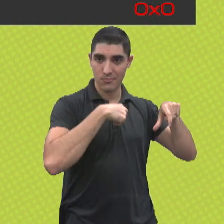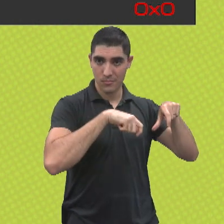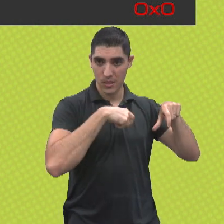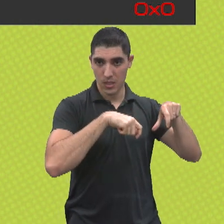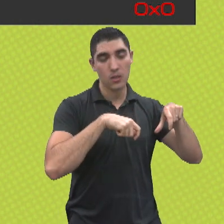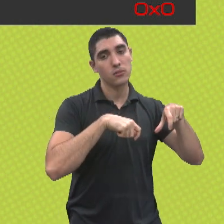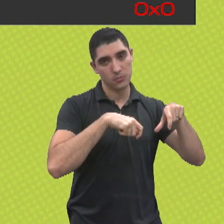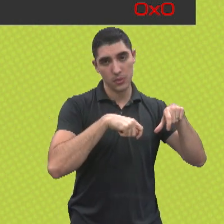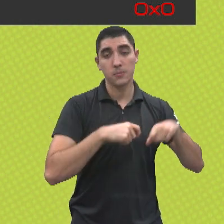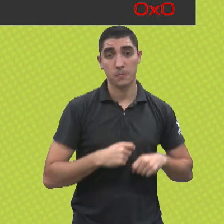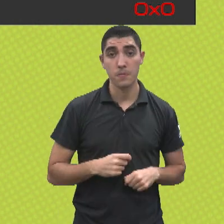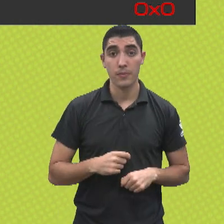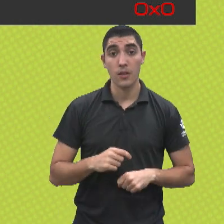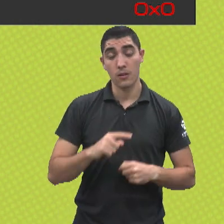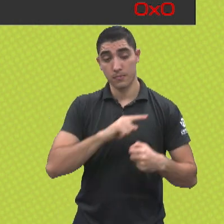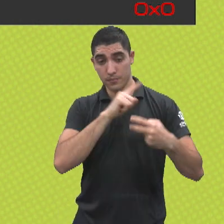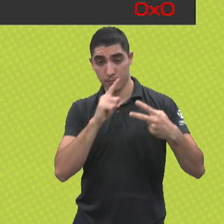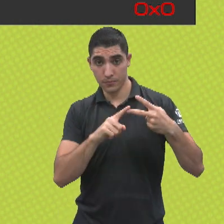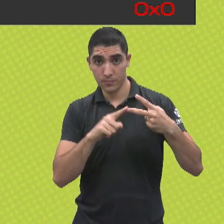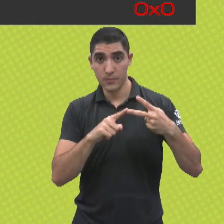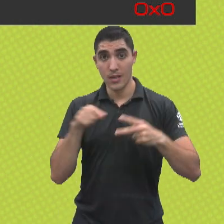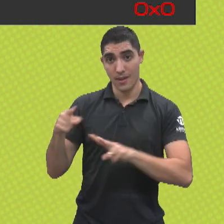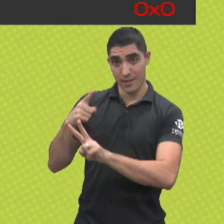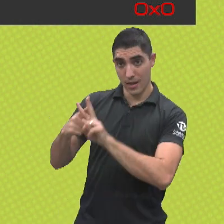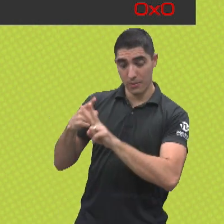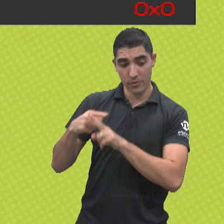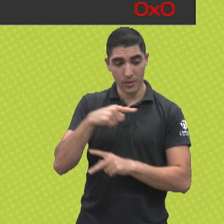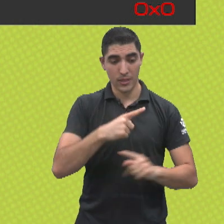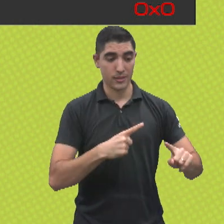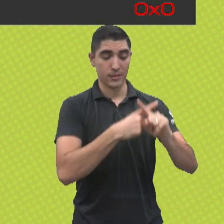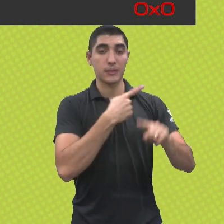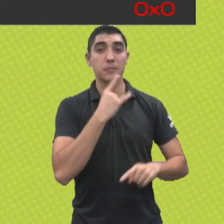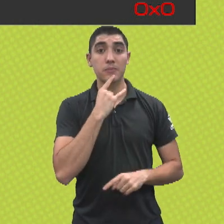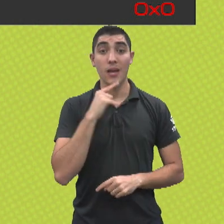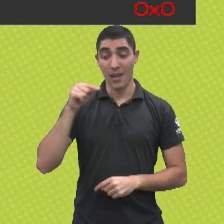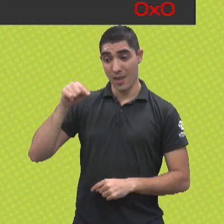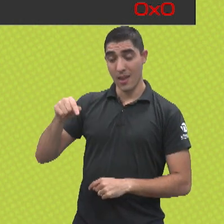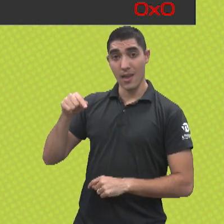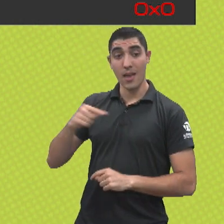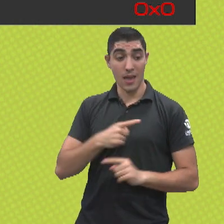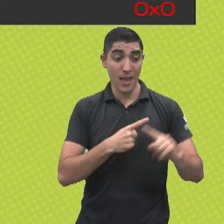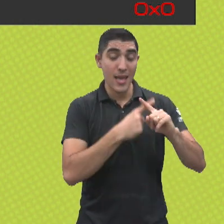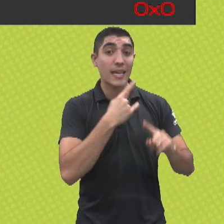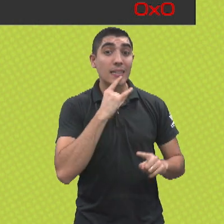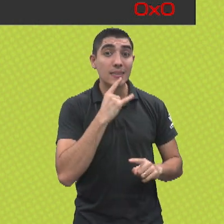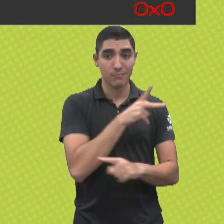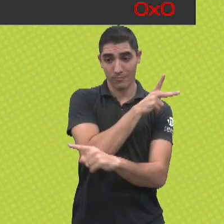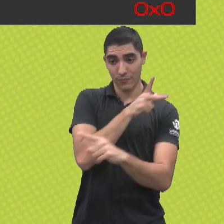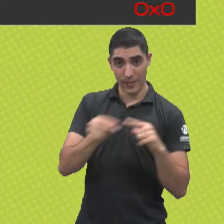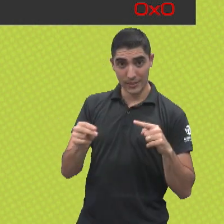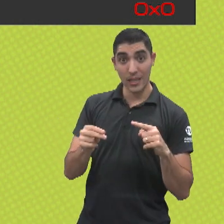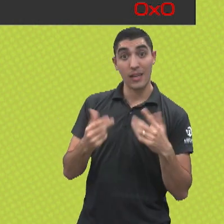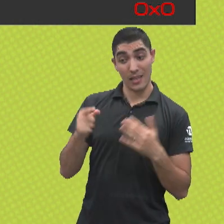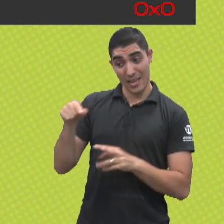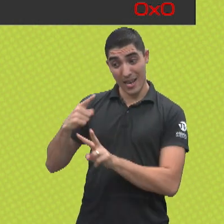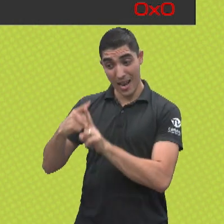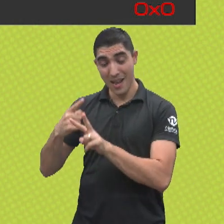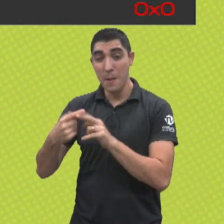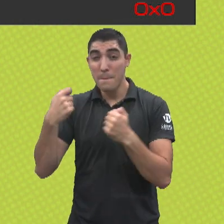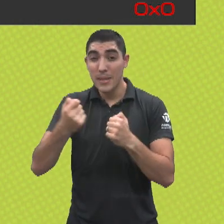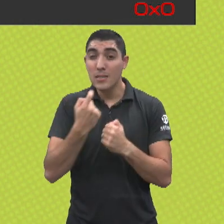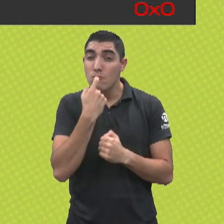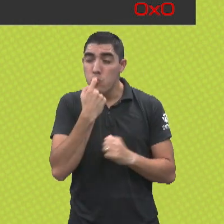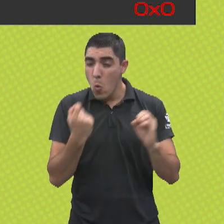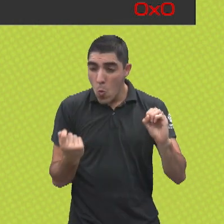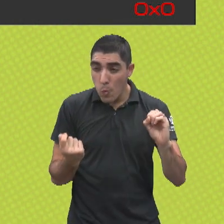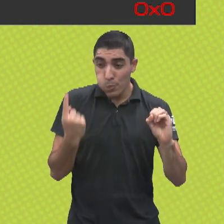para os pênaltis. Capivariano e 15 de Piracicaba. O 15 de Piracicaba venceu o primeiro jogo, então o Capivariano precisa pelo menos de um gol, uma vitória de um